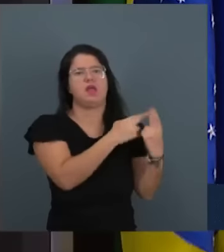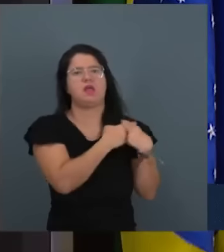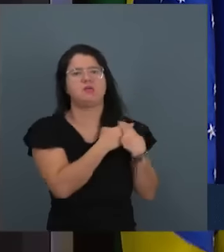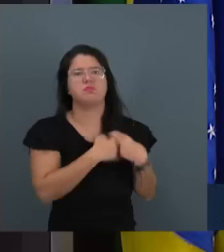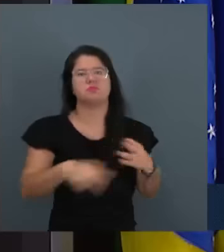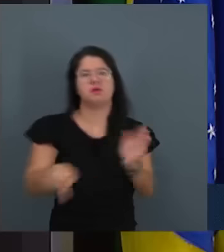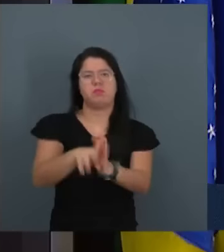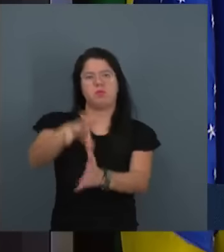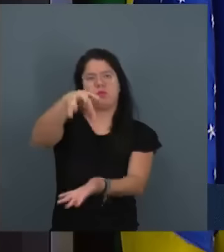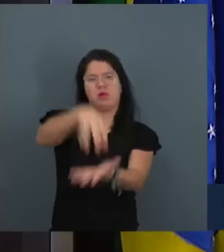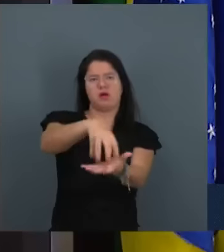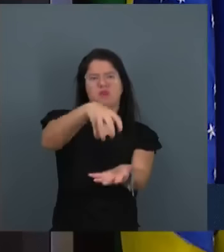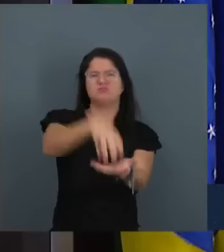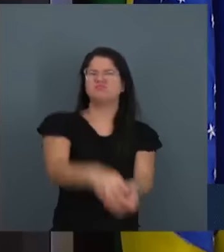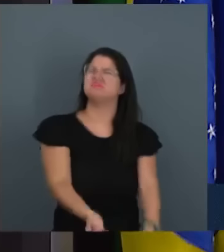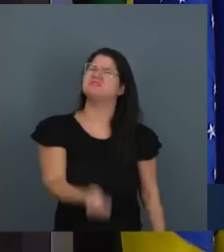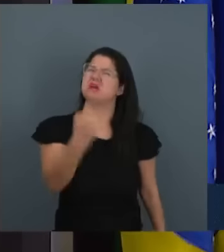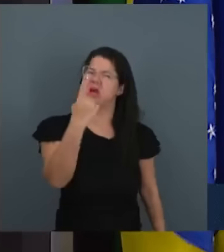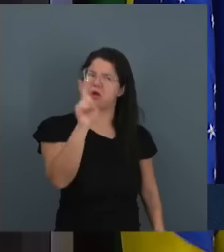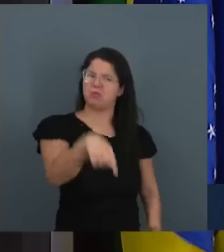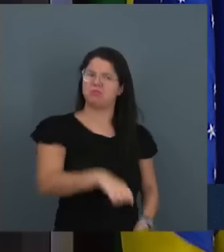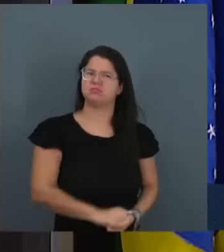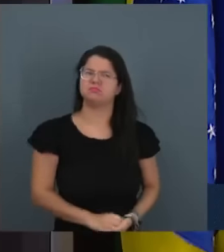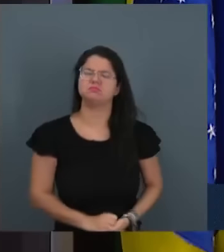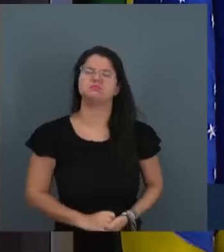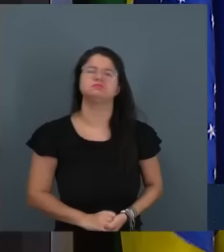setor. Estranho, né?